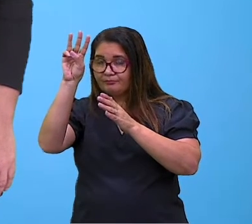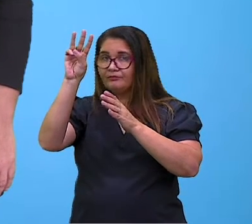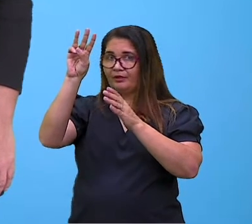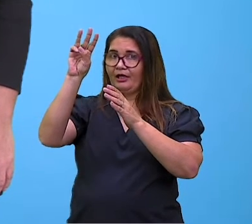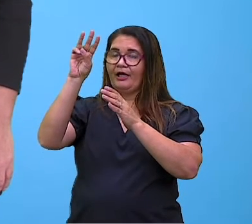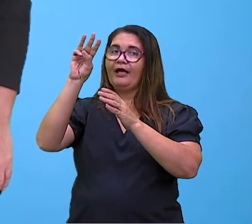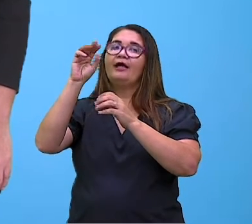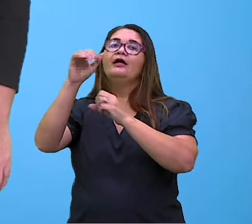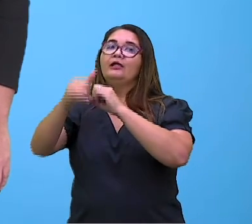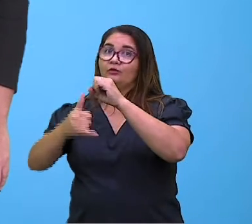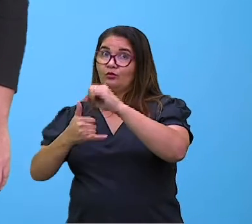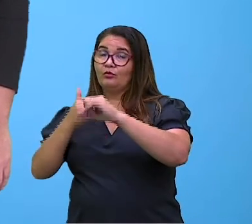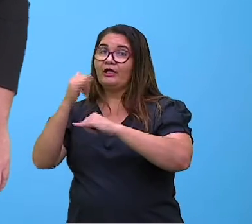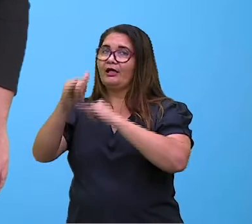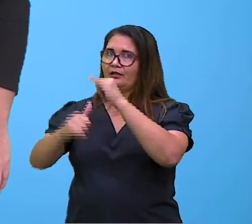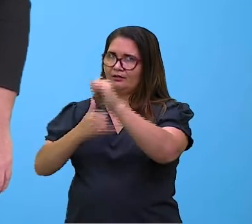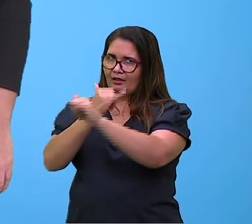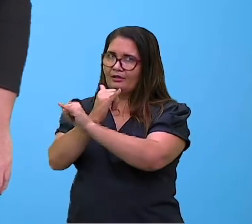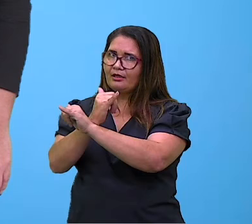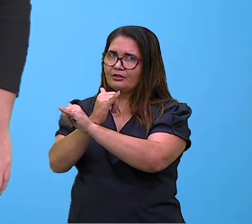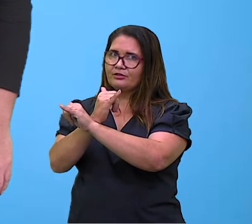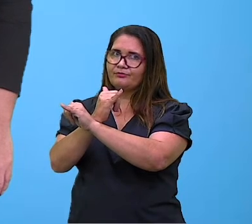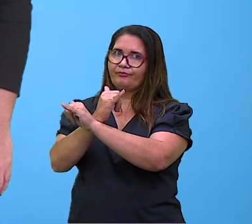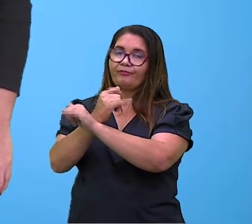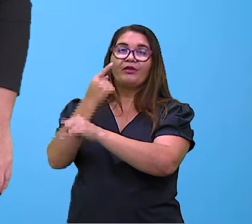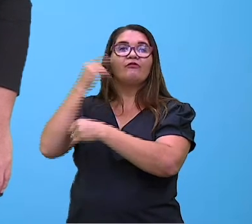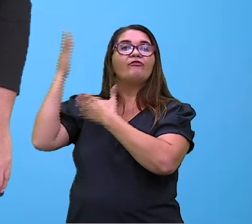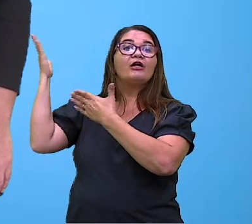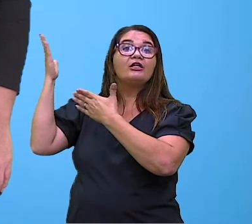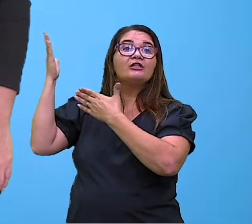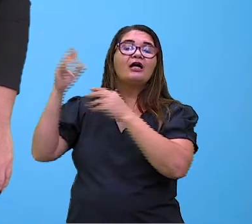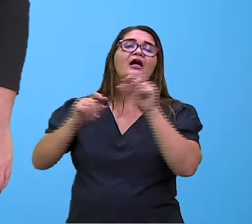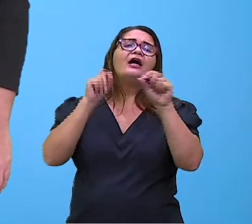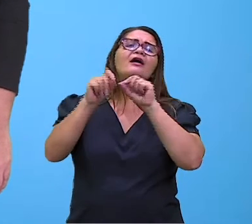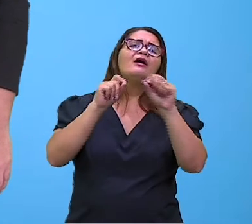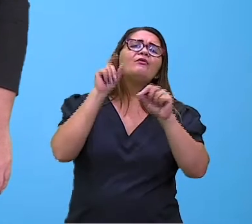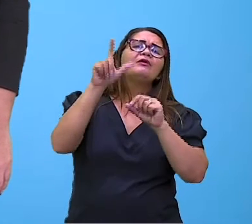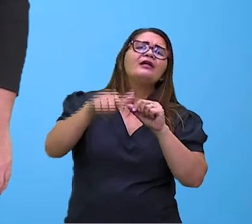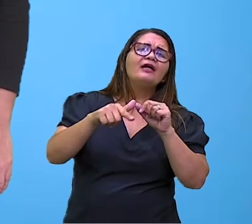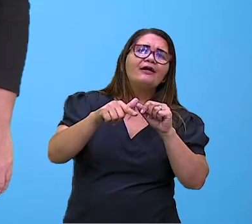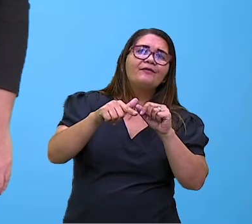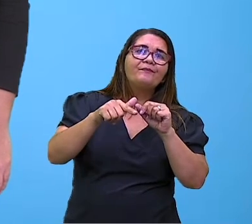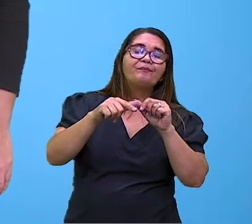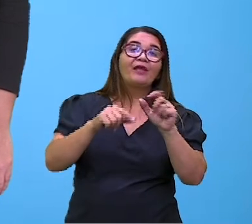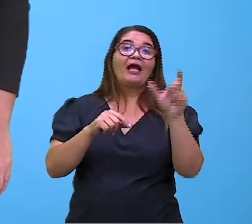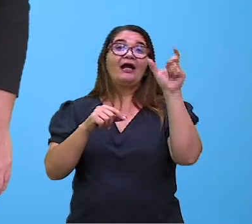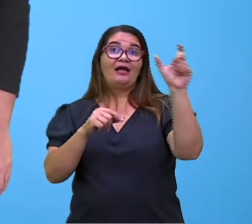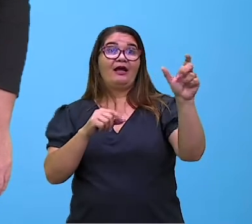vai escrever as palavras em português. Elas não vão dar, elas vão te dar